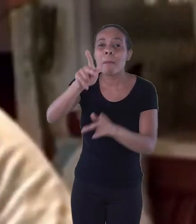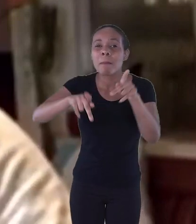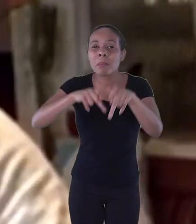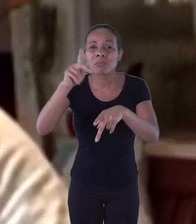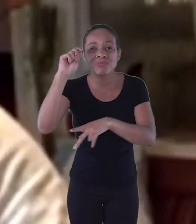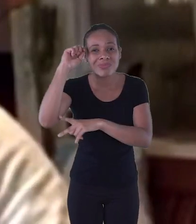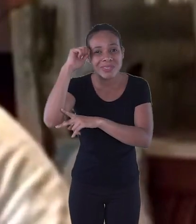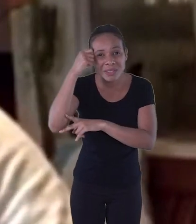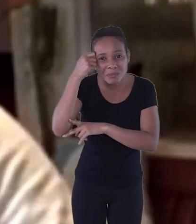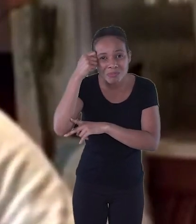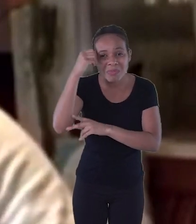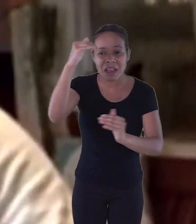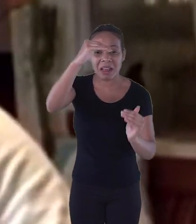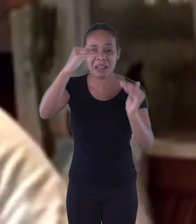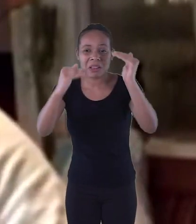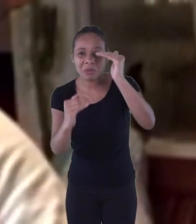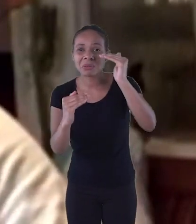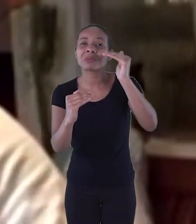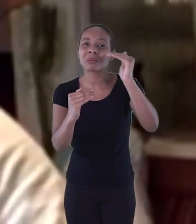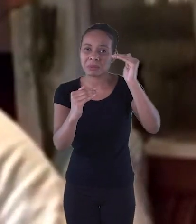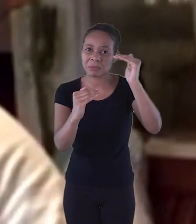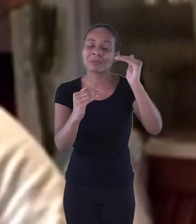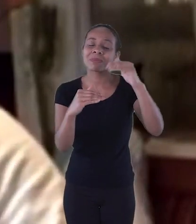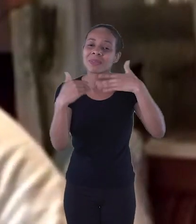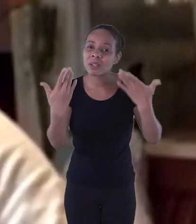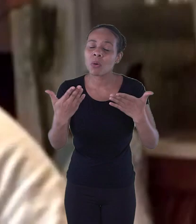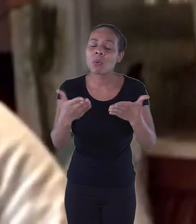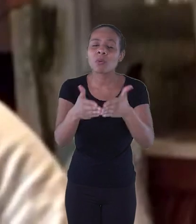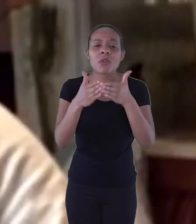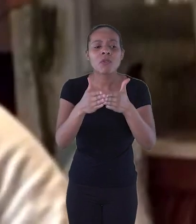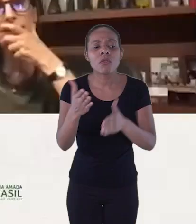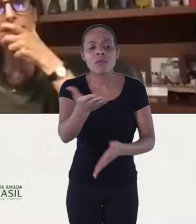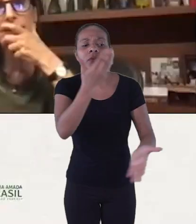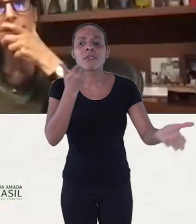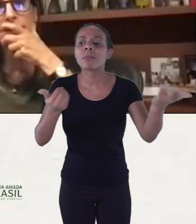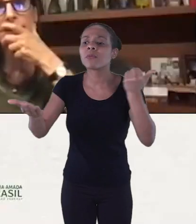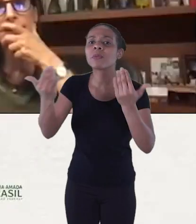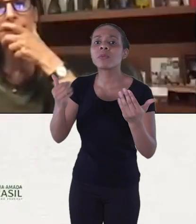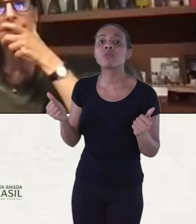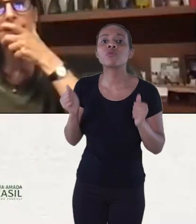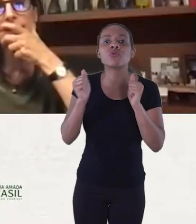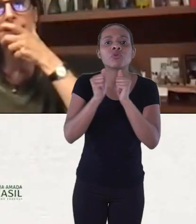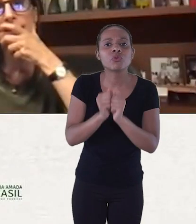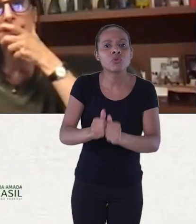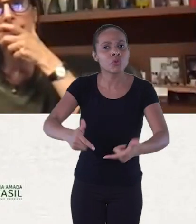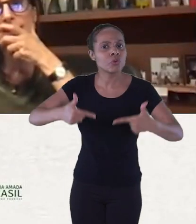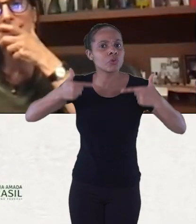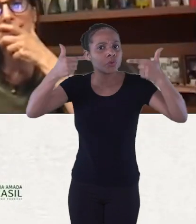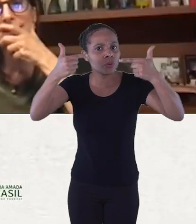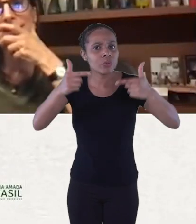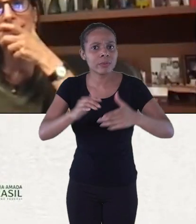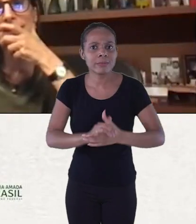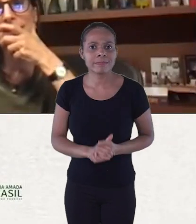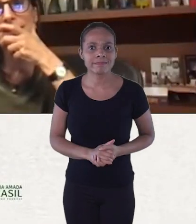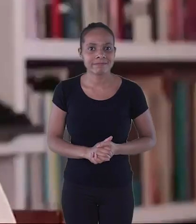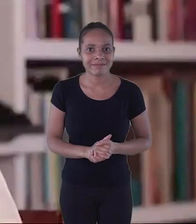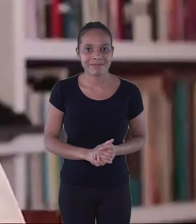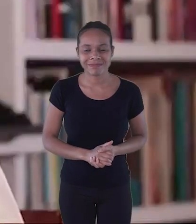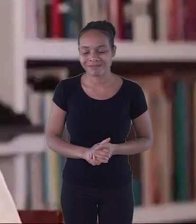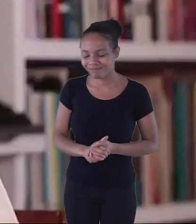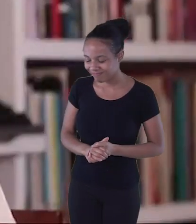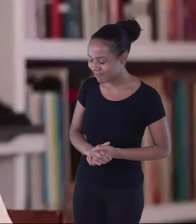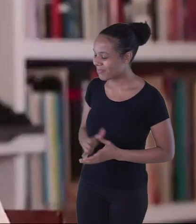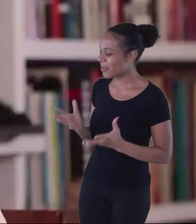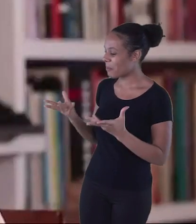distribuição da desigualdade na pandemia. Então vamos juntos. Maravilha. Lutar. Muito obrigado. Flávio, qual a reflexão